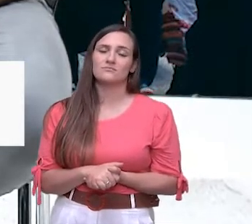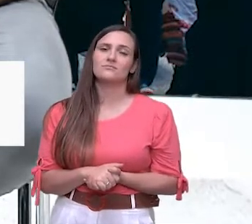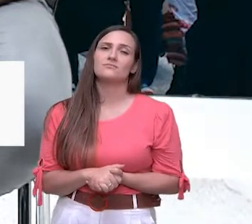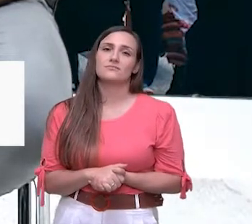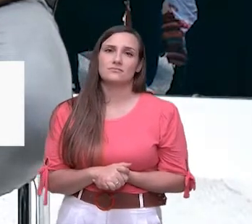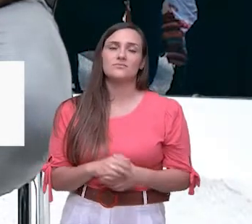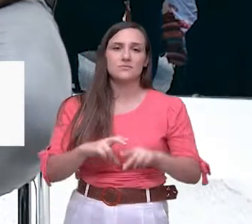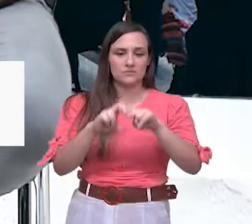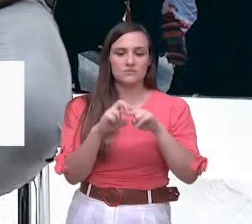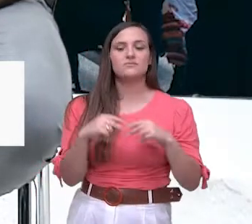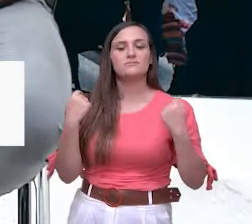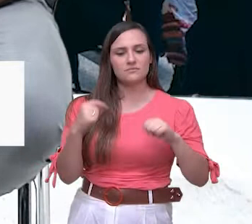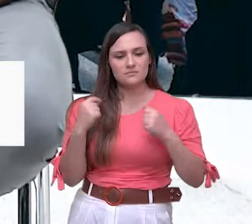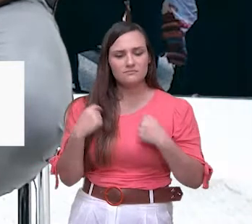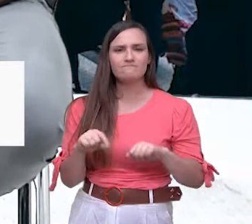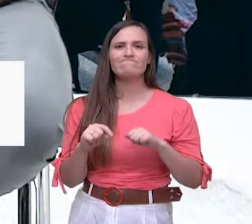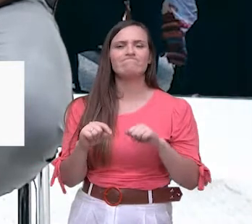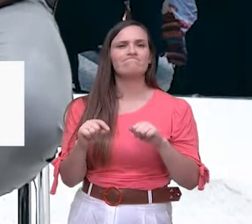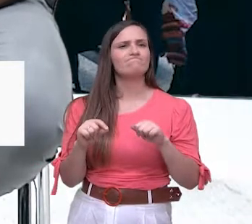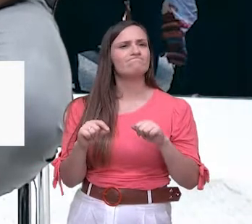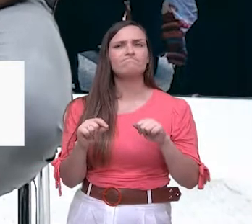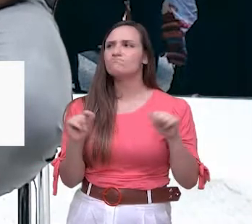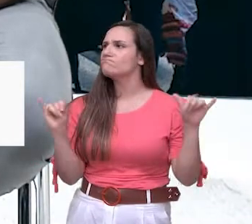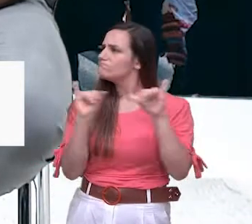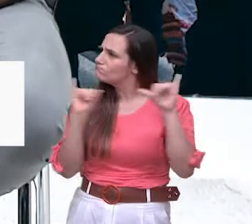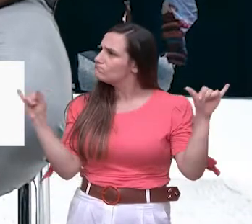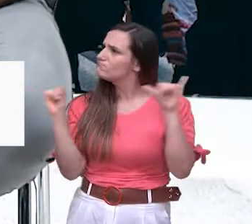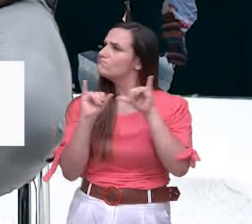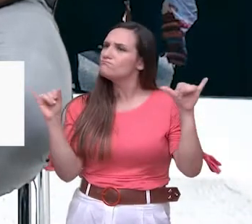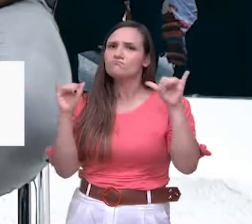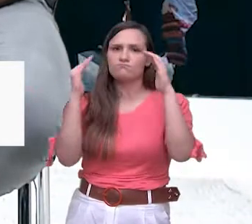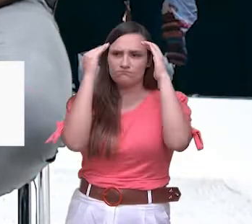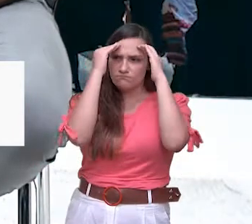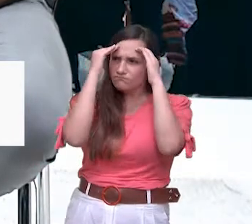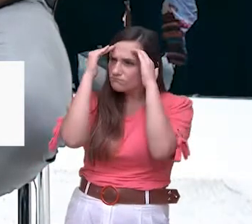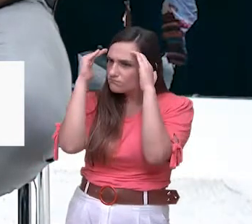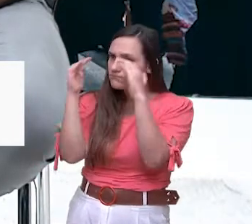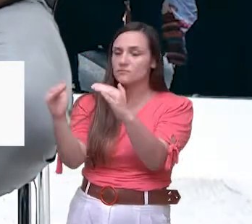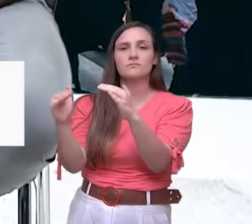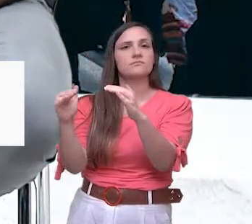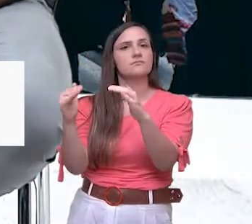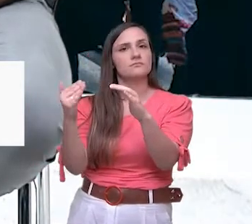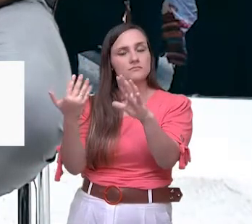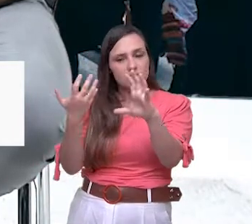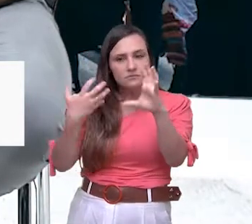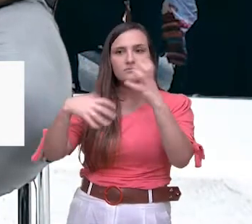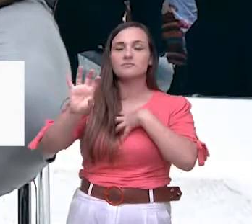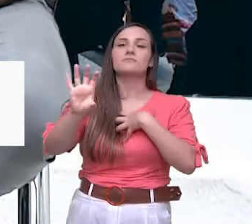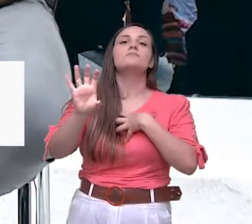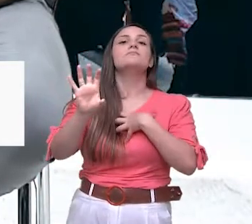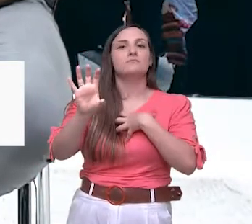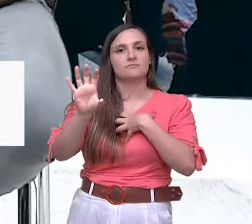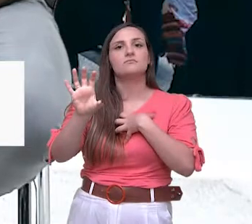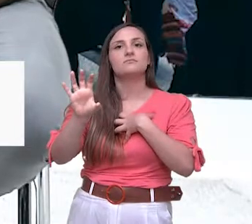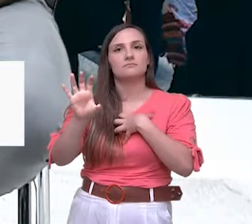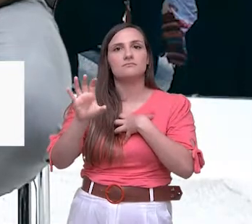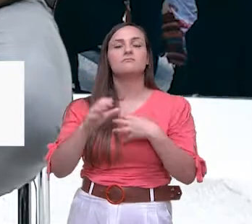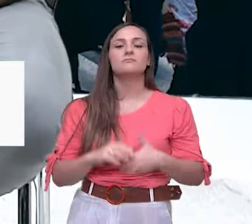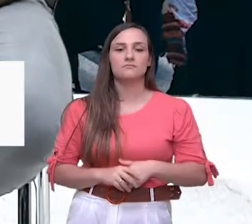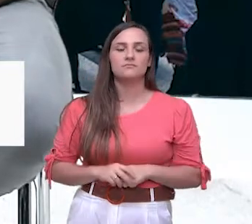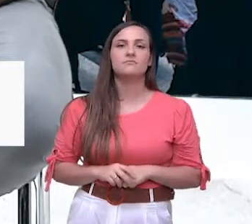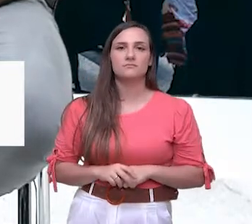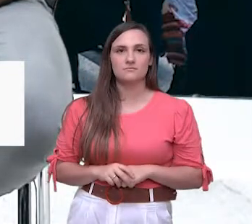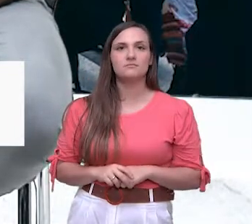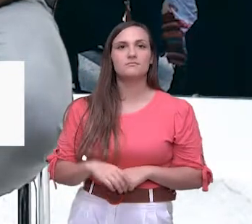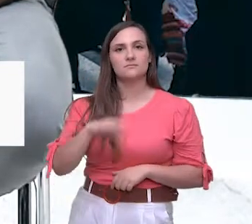Eu acho que então cabe também agora nossa levar dessa mensagem de respeito né de empatia mesmo acho